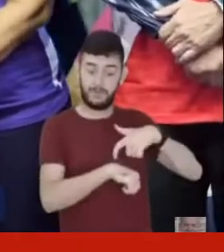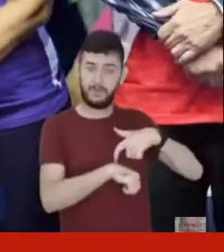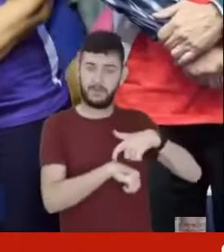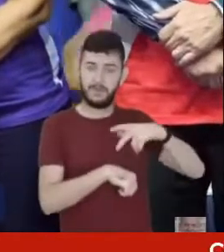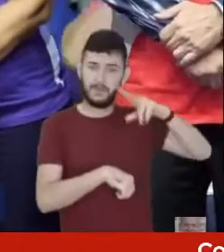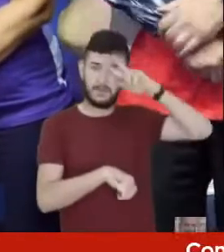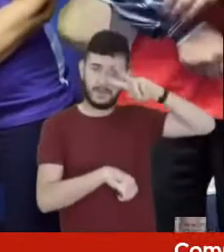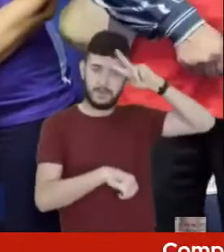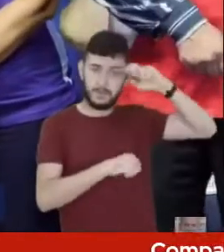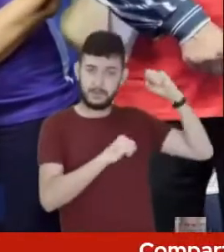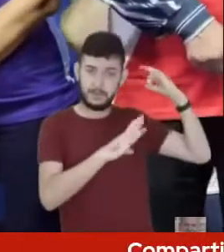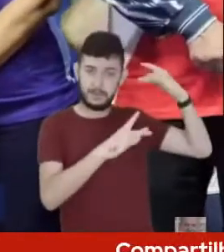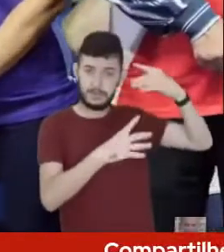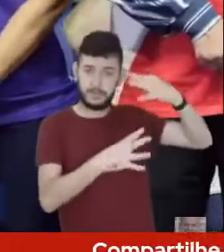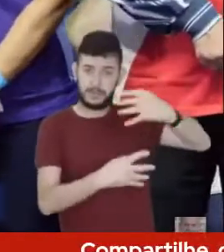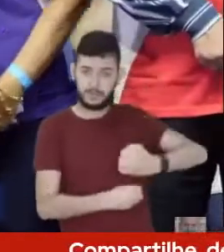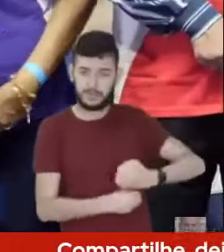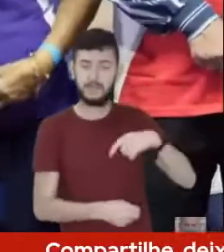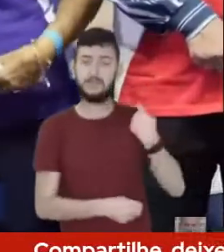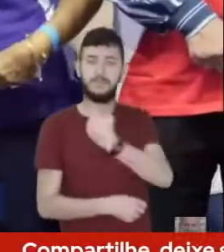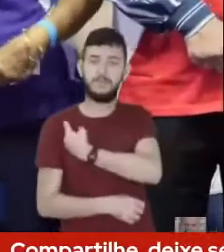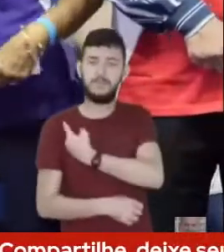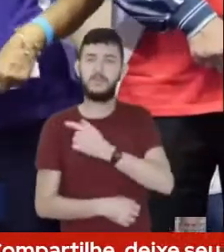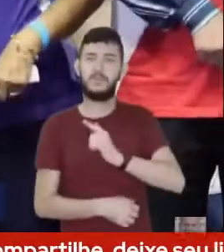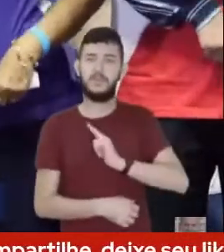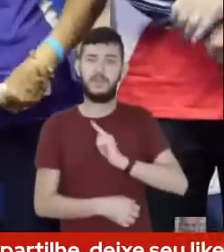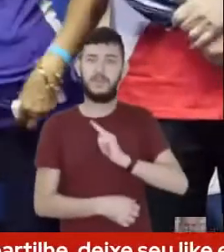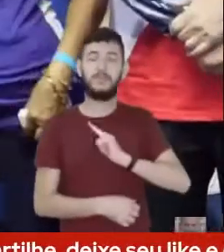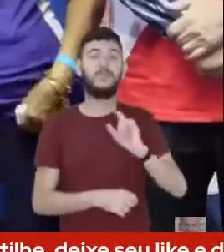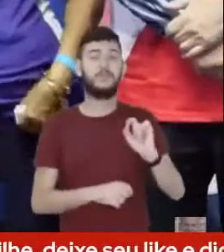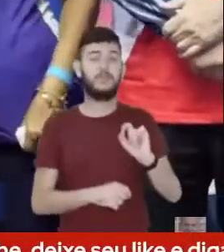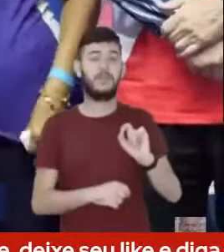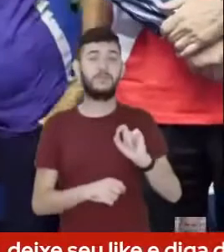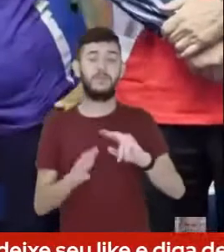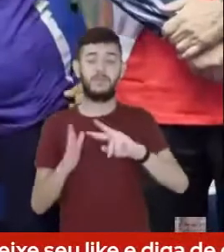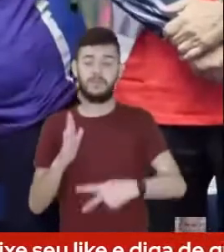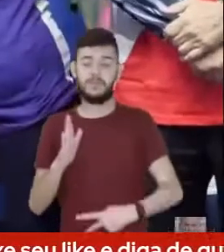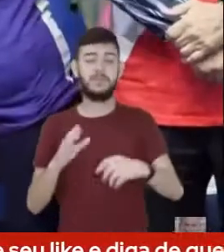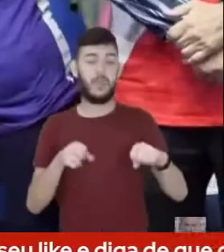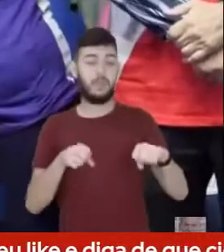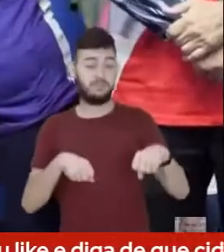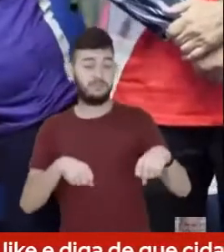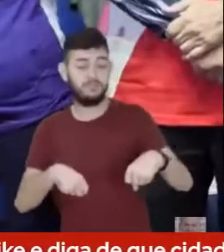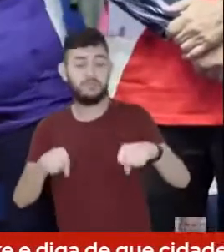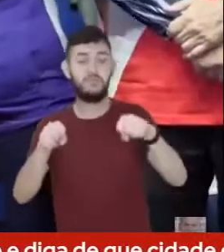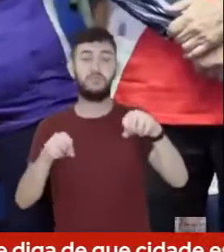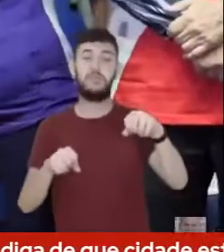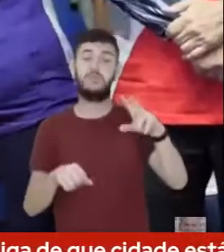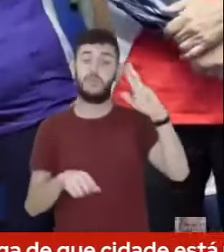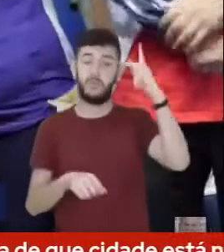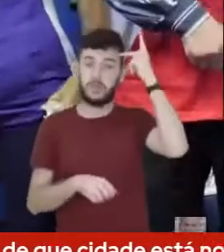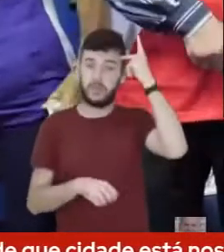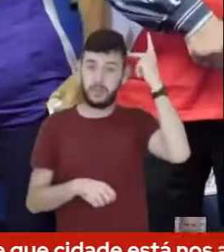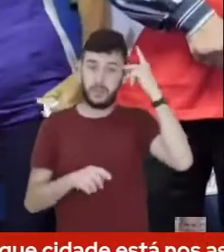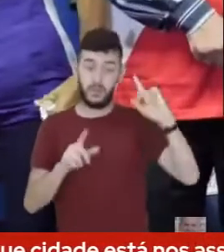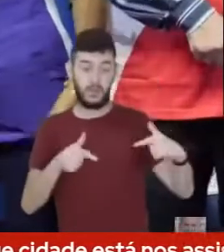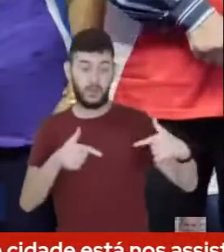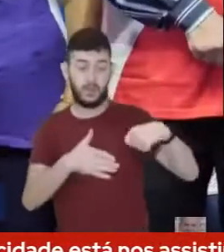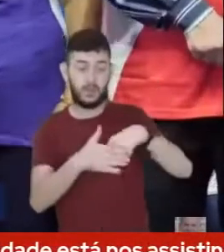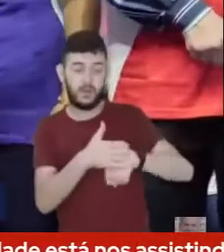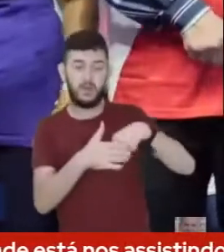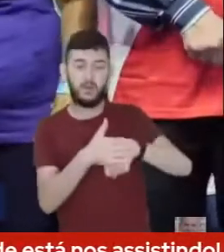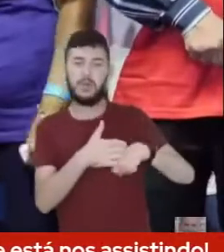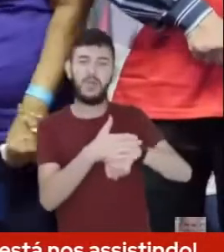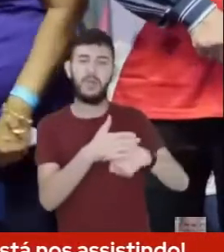aqui o Sindicato dos Condutores de São Paulo, que está nessa luta, engajado em mudar, em ajudar a mudar esse país. Os